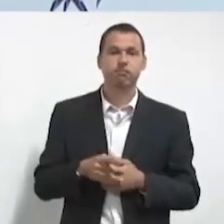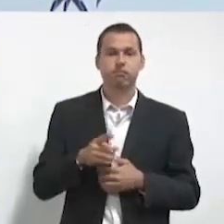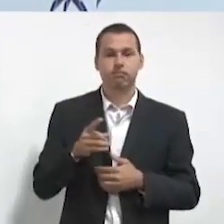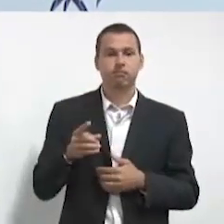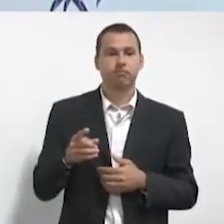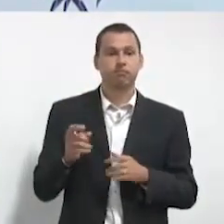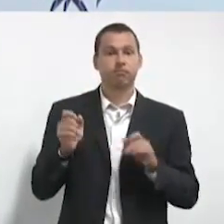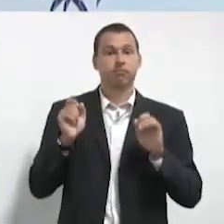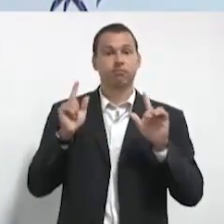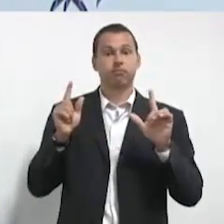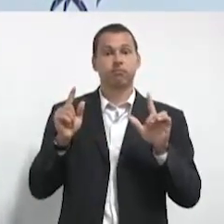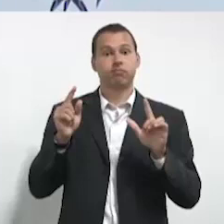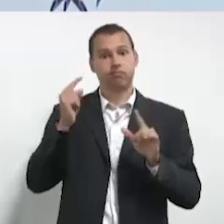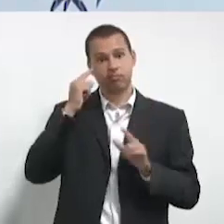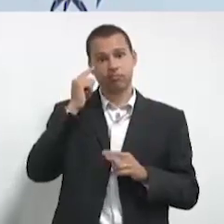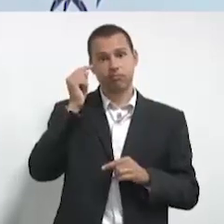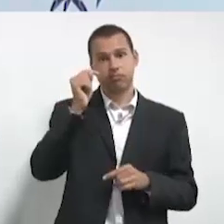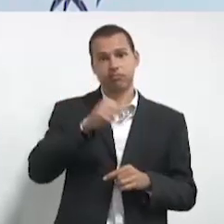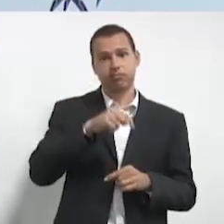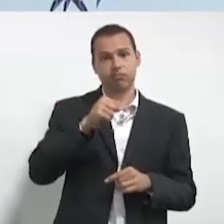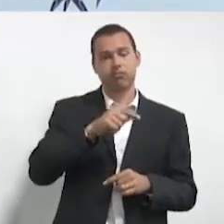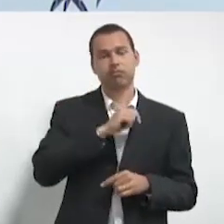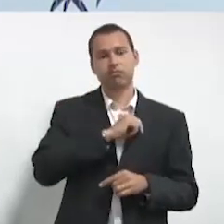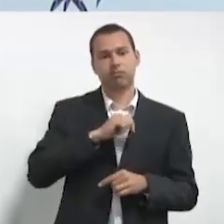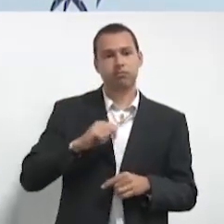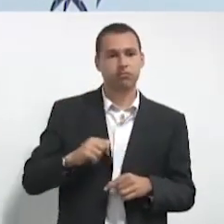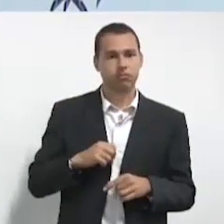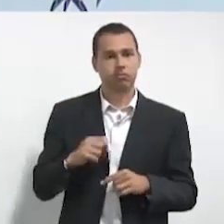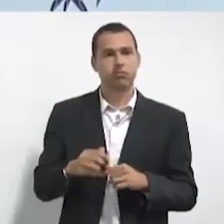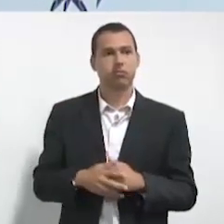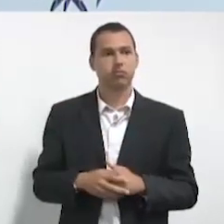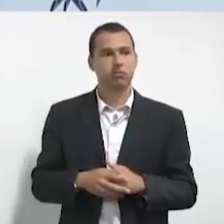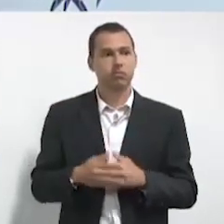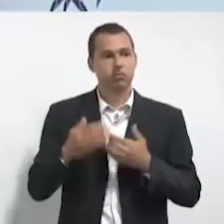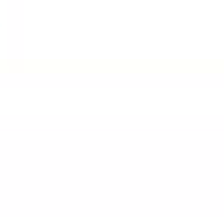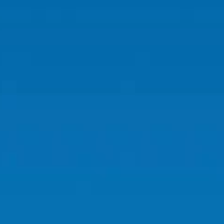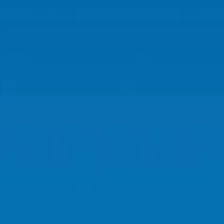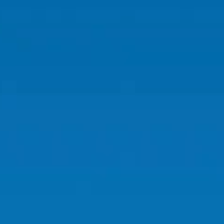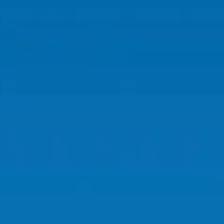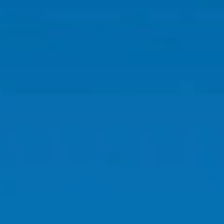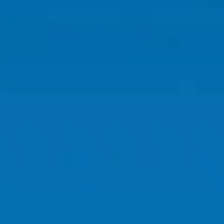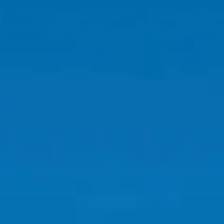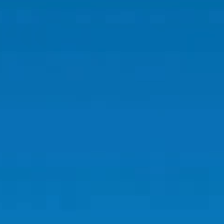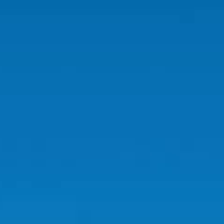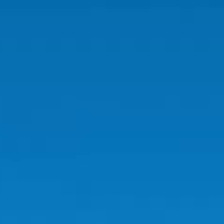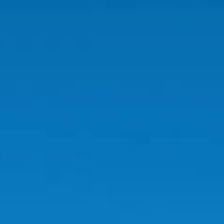atento às demandas desta casa, demanda da cidade de Anápolis. Muito obrigado.